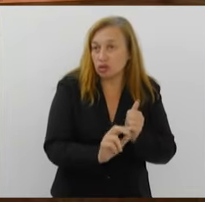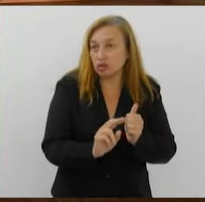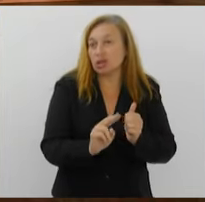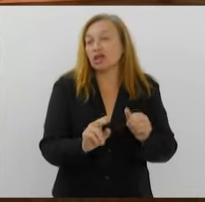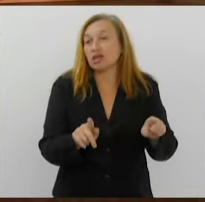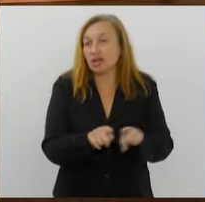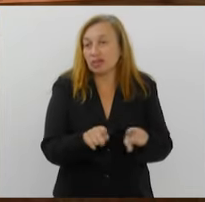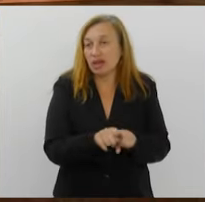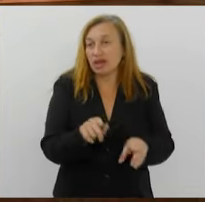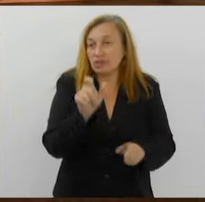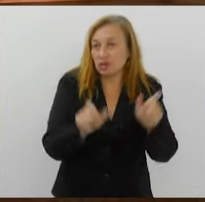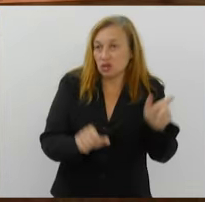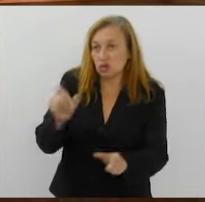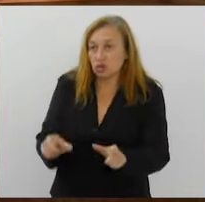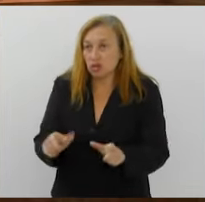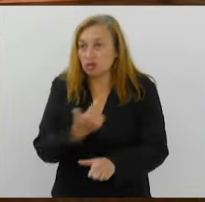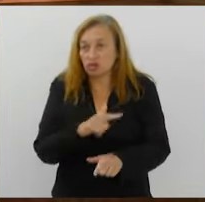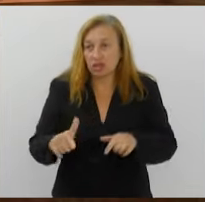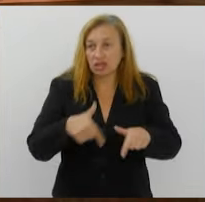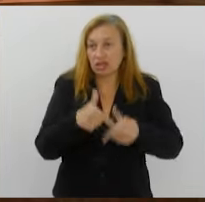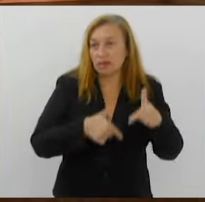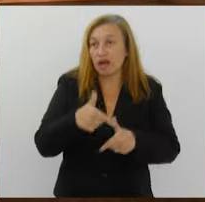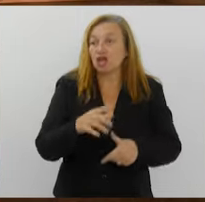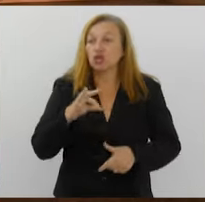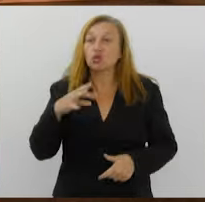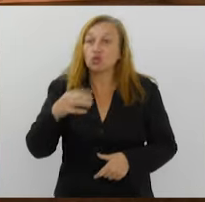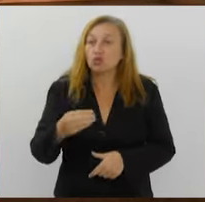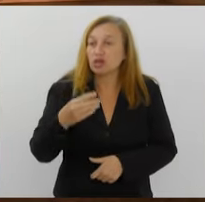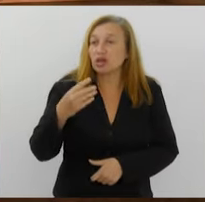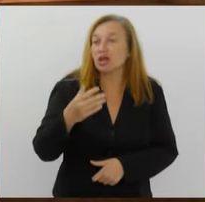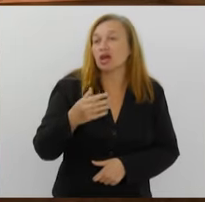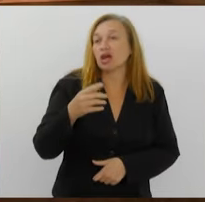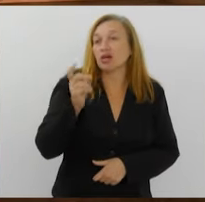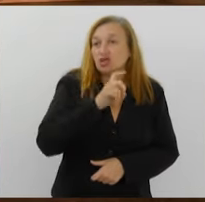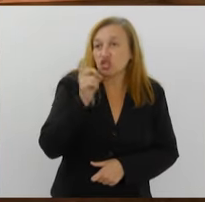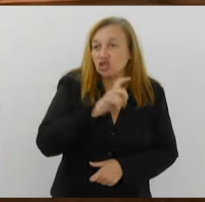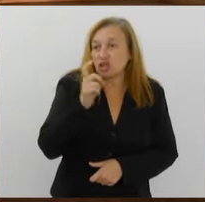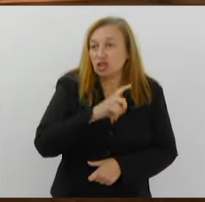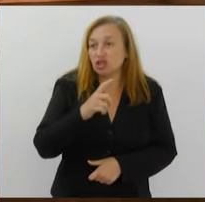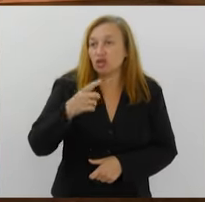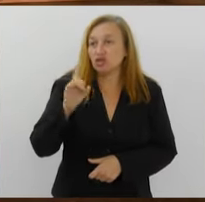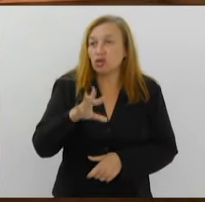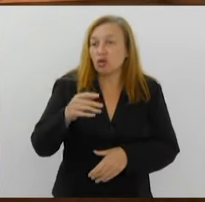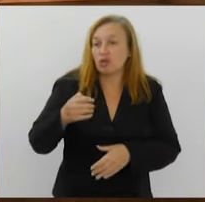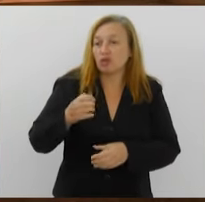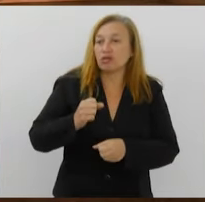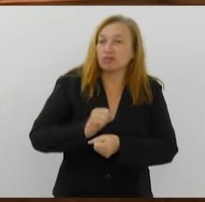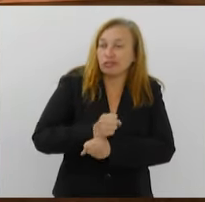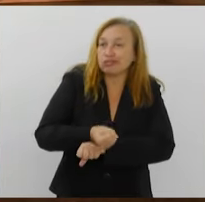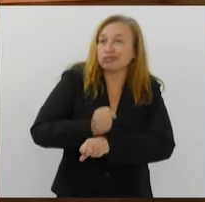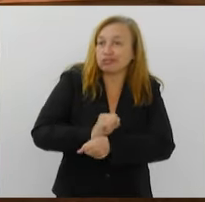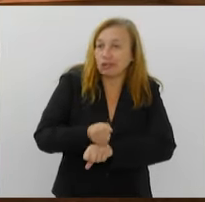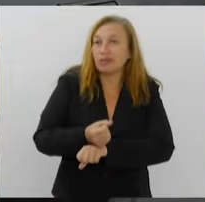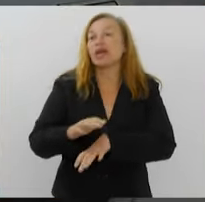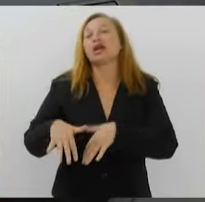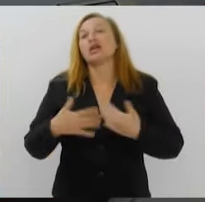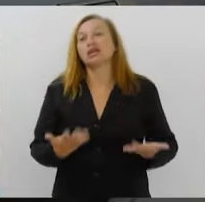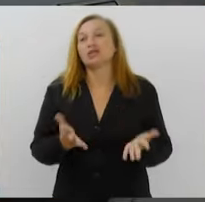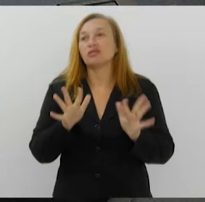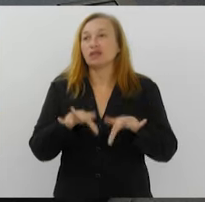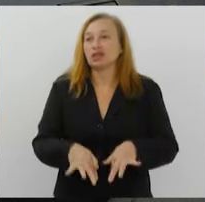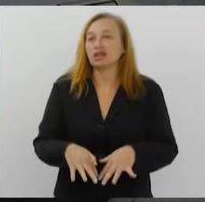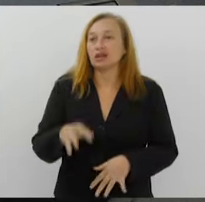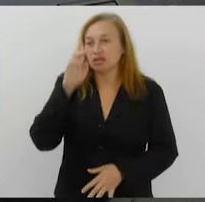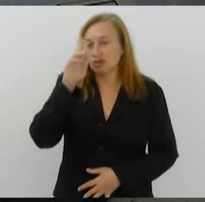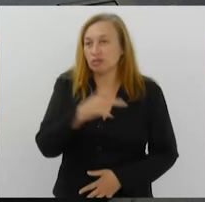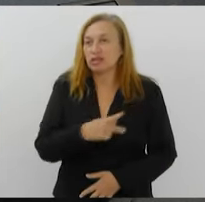dessa forma, é tudo mentira. Tudo mentira, irmão, a gente só vai enxugar gelo e lutar por dias melhores. Tudo mentira. E aí, presidente, para concluir, eu queria fazer